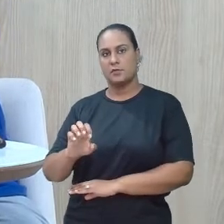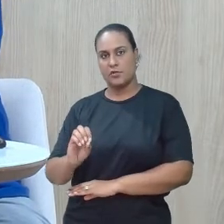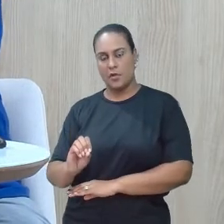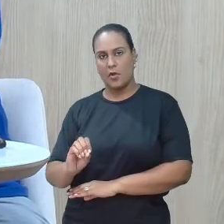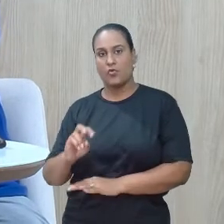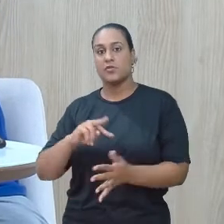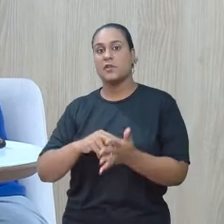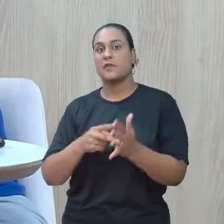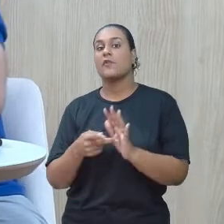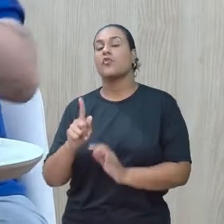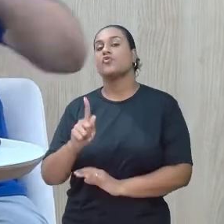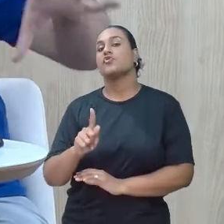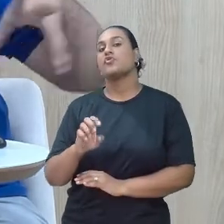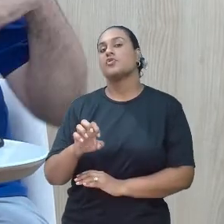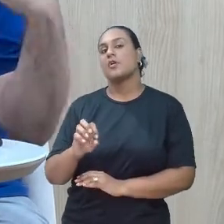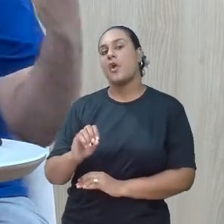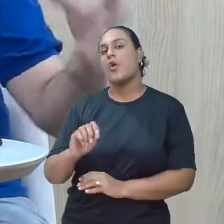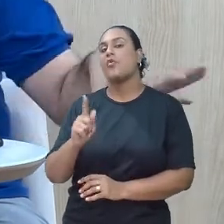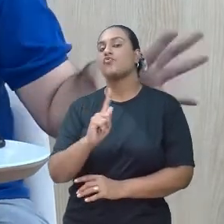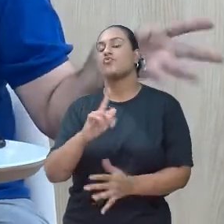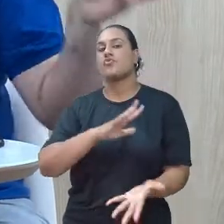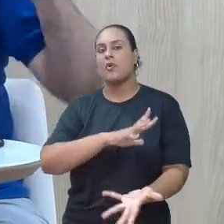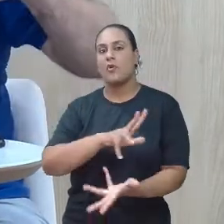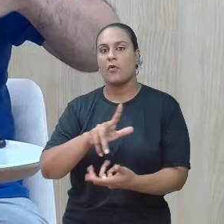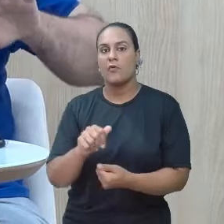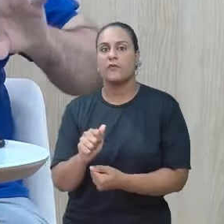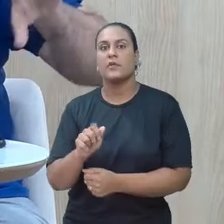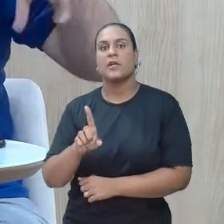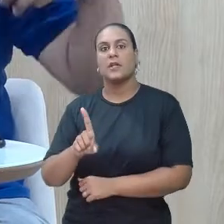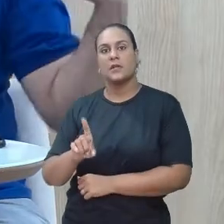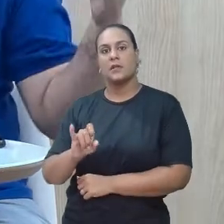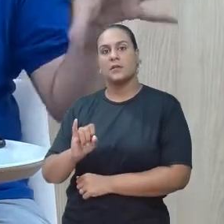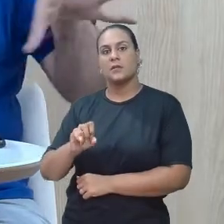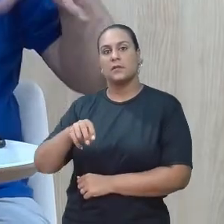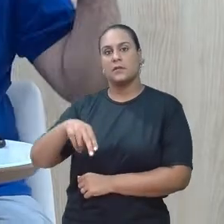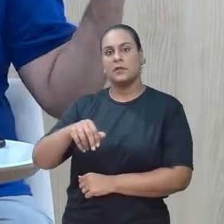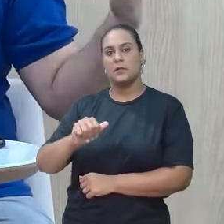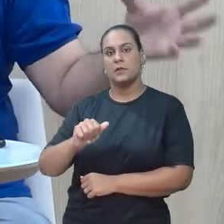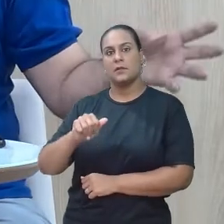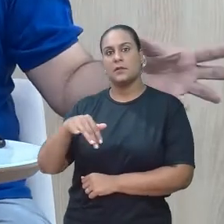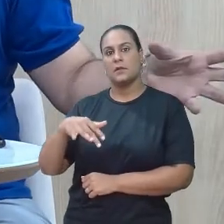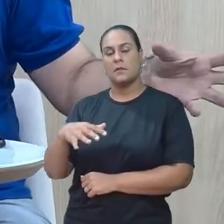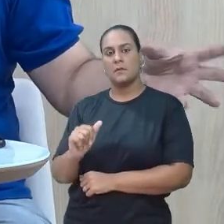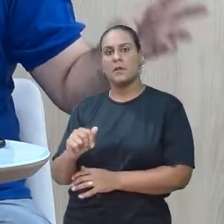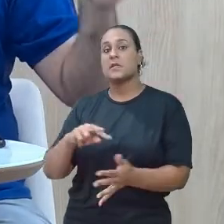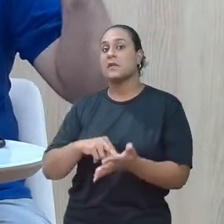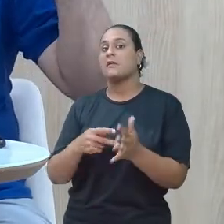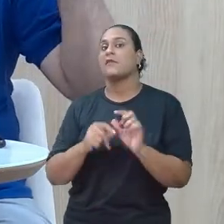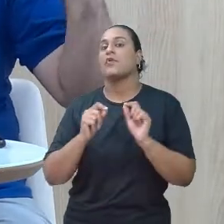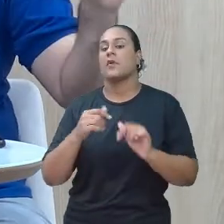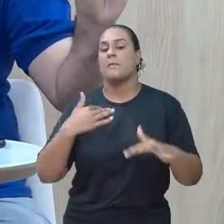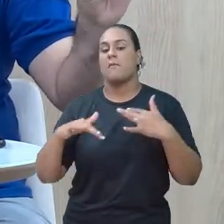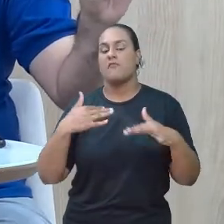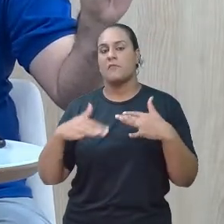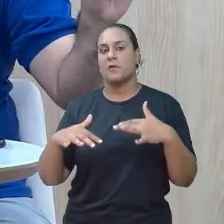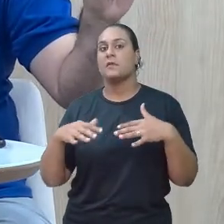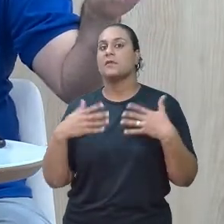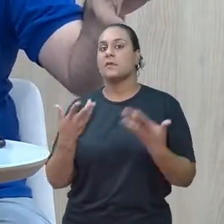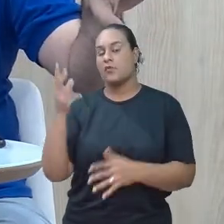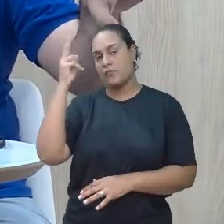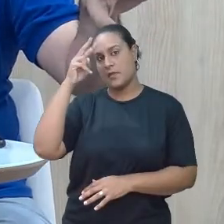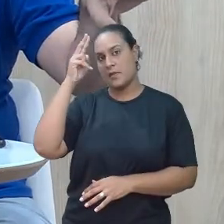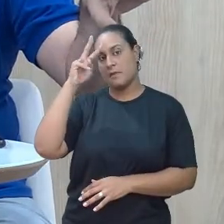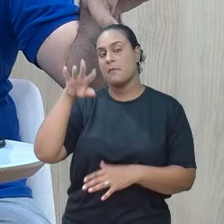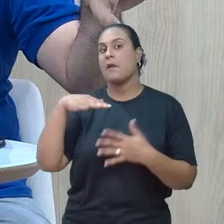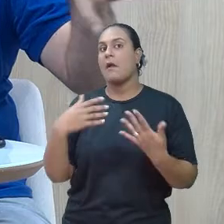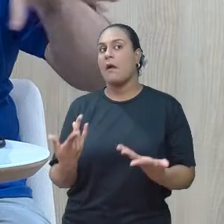geografia, dinâmica, ou seja, movimentos. Todos esses movimentos dentro do conjunto geográfico, aí vocês se lembram, né?